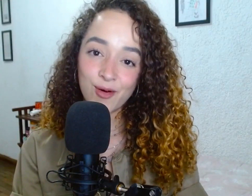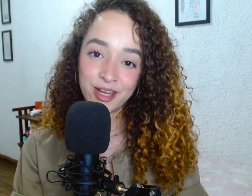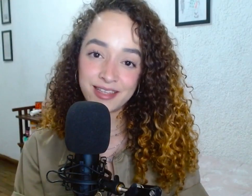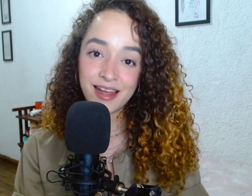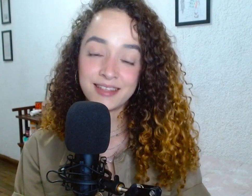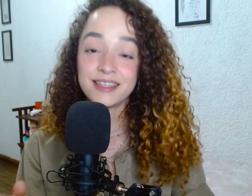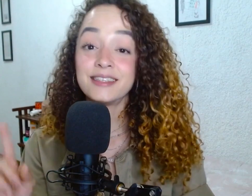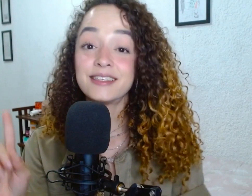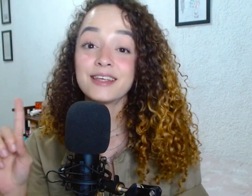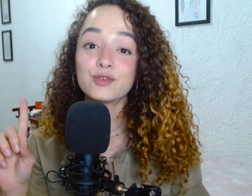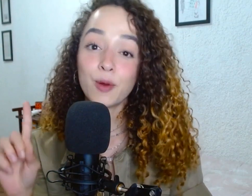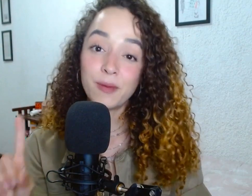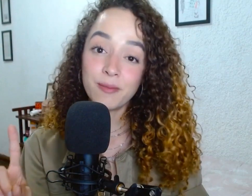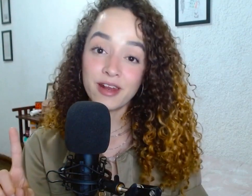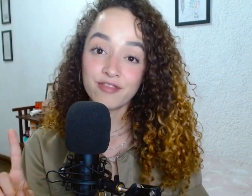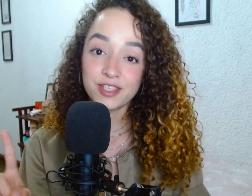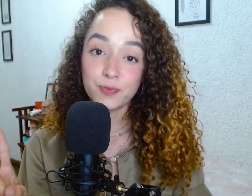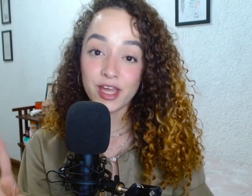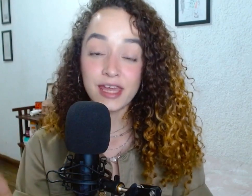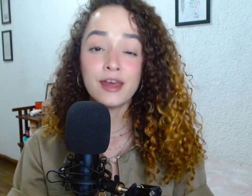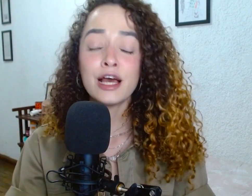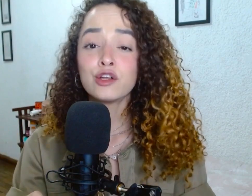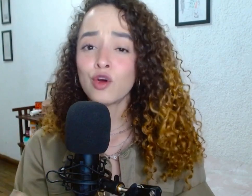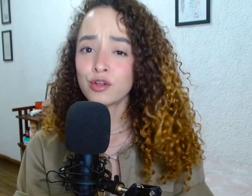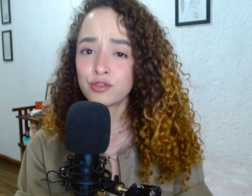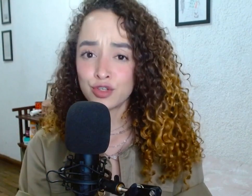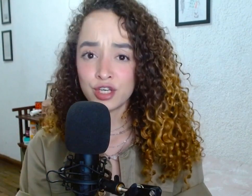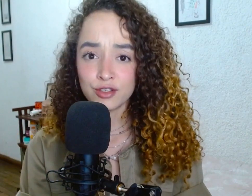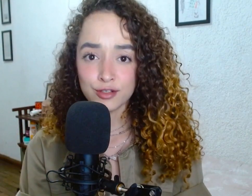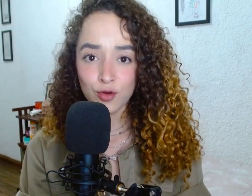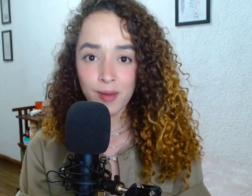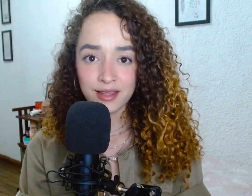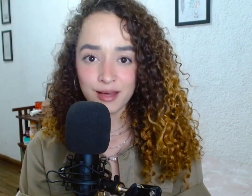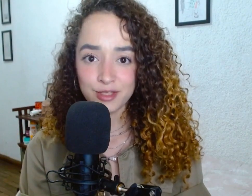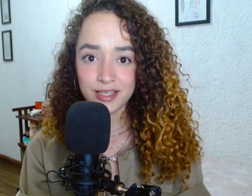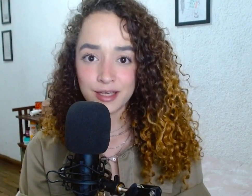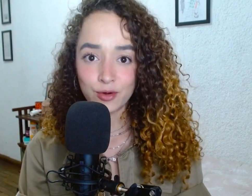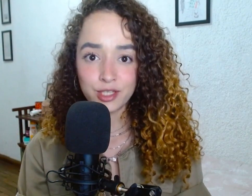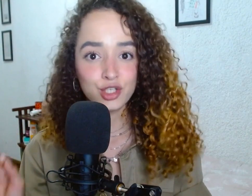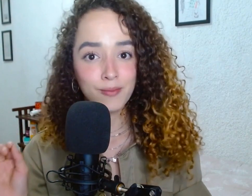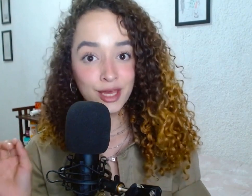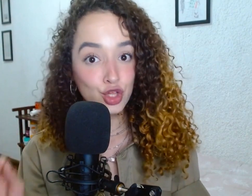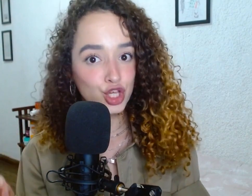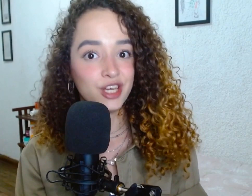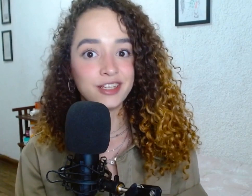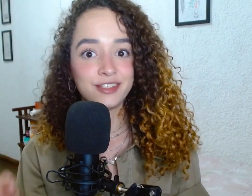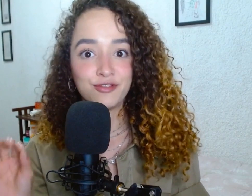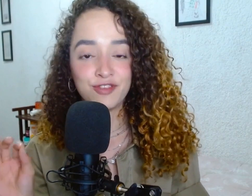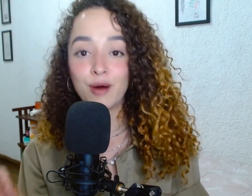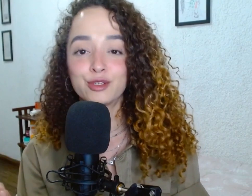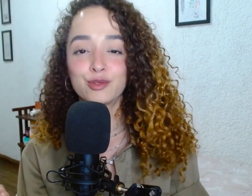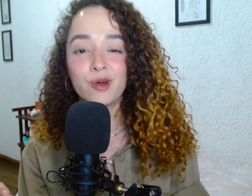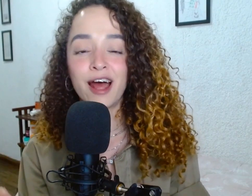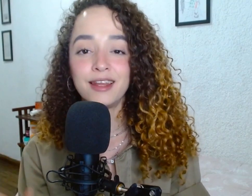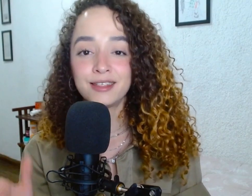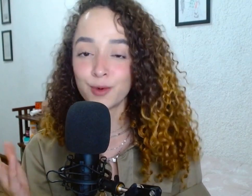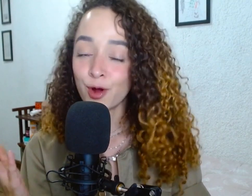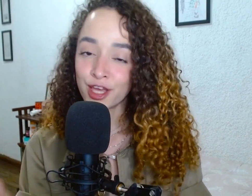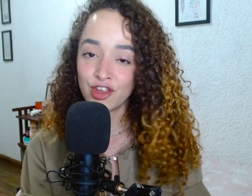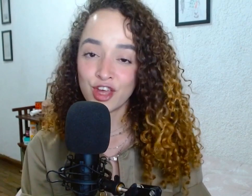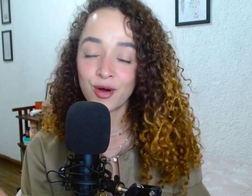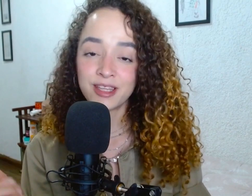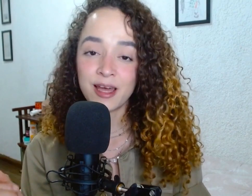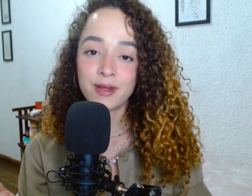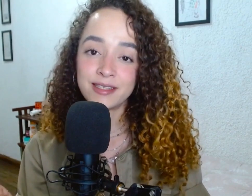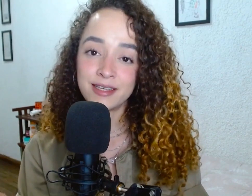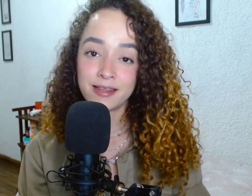no canal Rony Teles. E se essa é a sua primeira vez por aqui, todos os dias nós combatemos essa onda de mentiras e falso moralismo